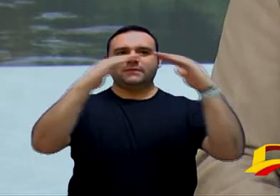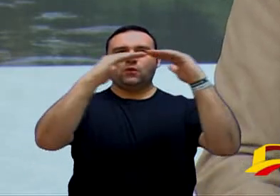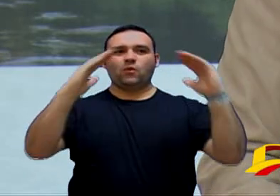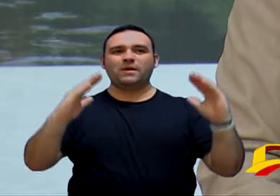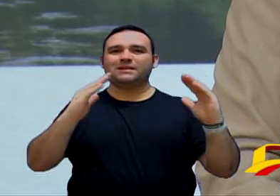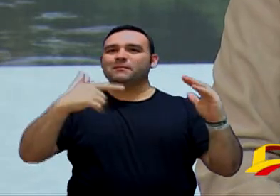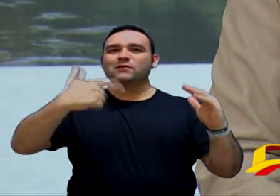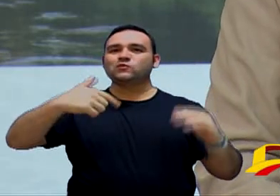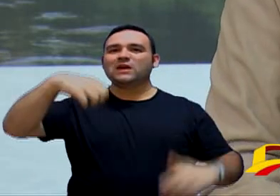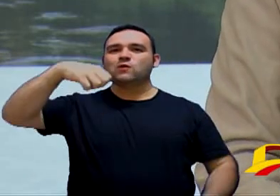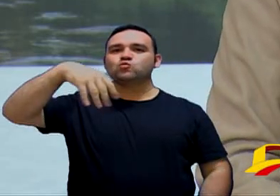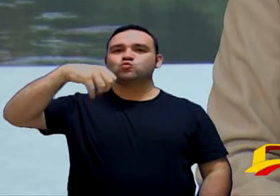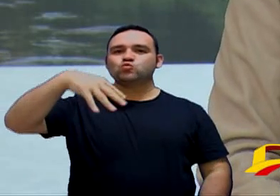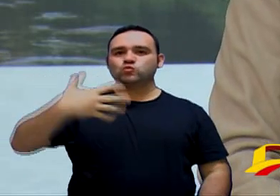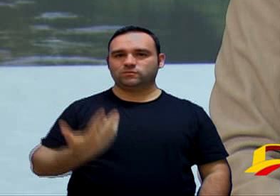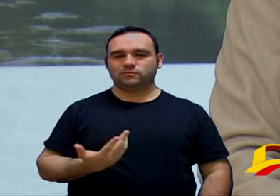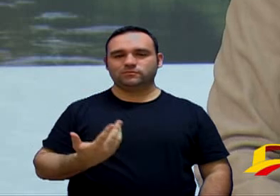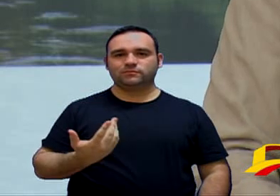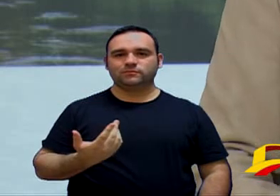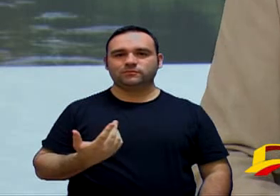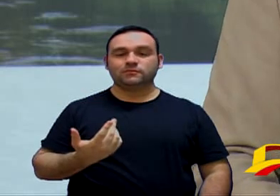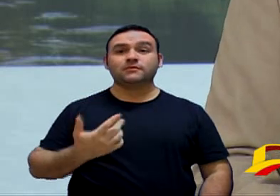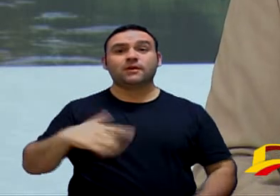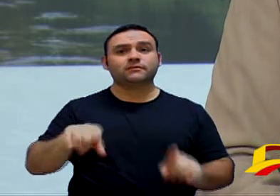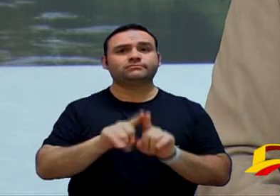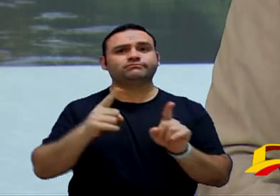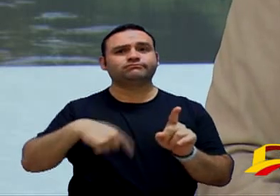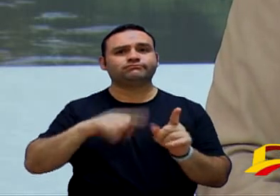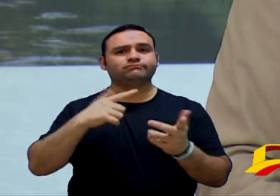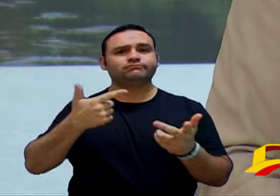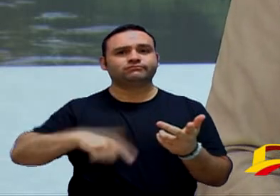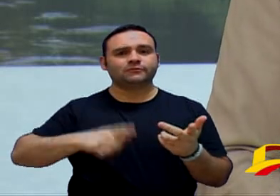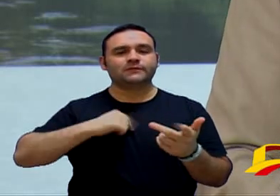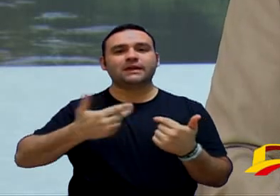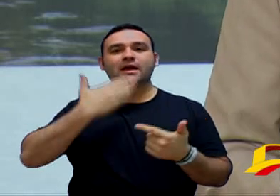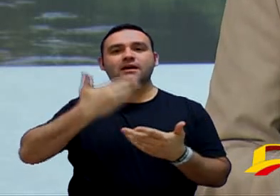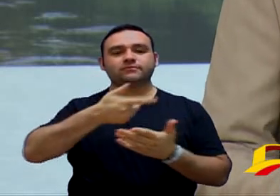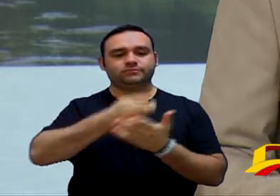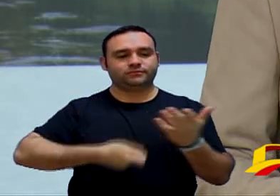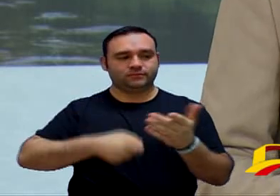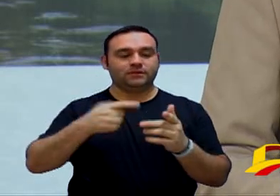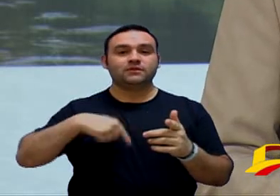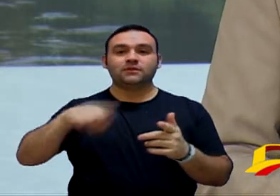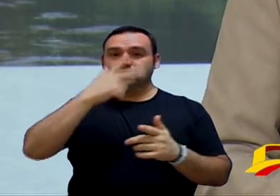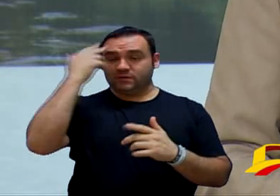mas tá sem iluminação pública então a gente vem através de um requerimento a gente foi procurado